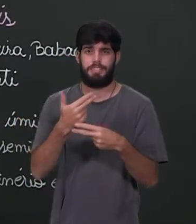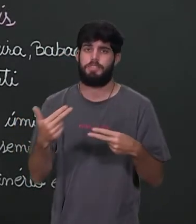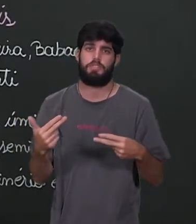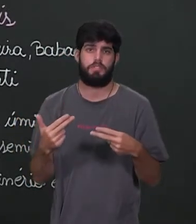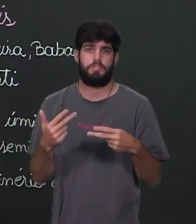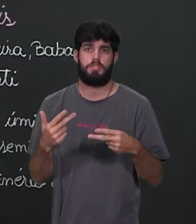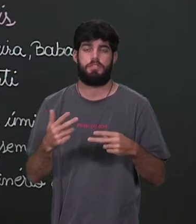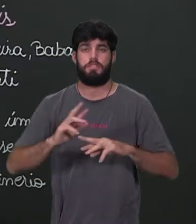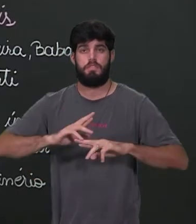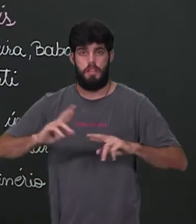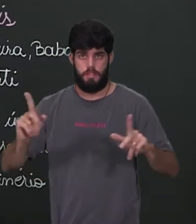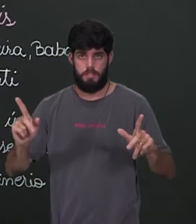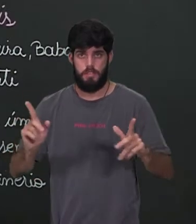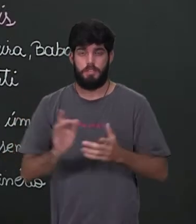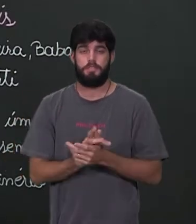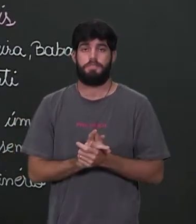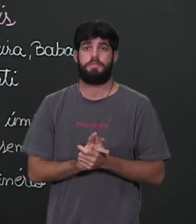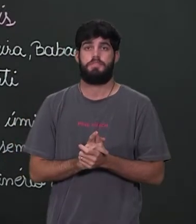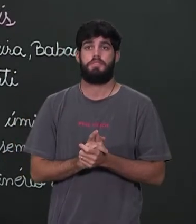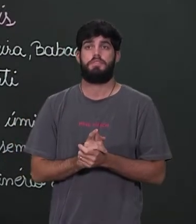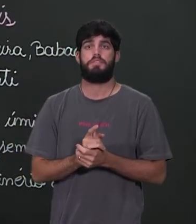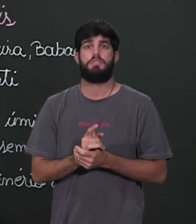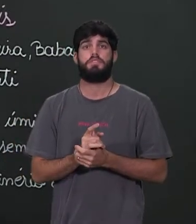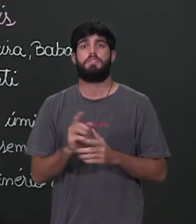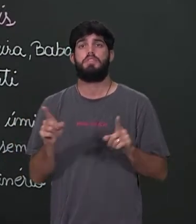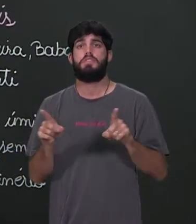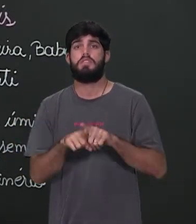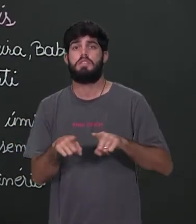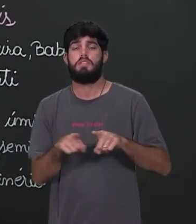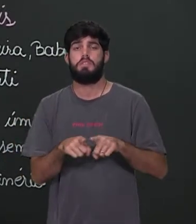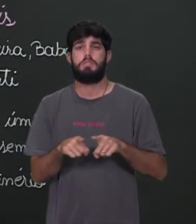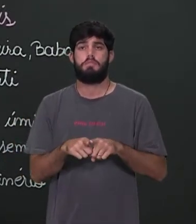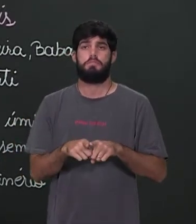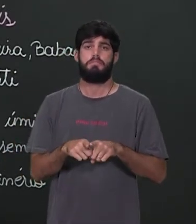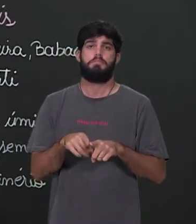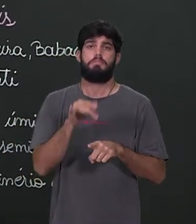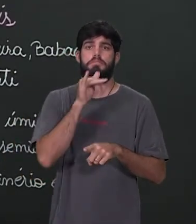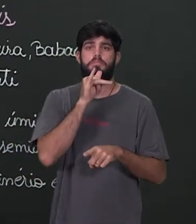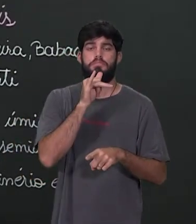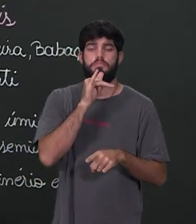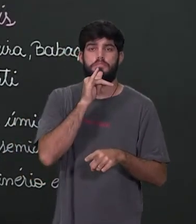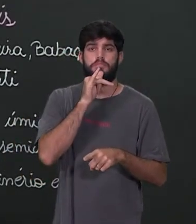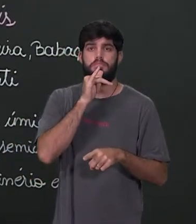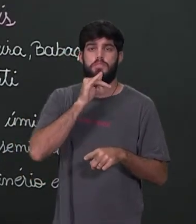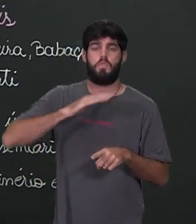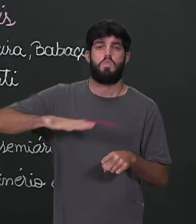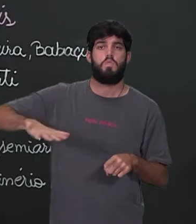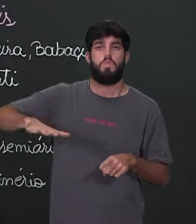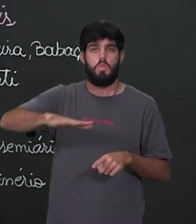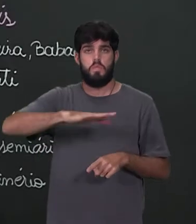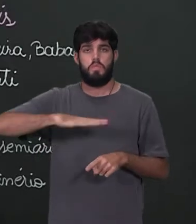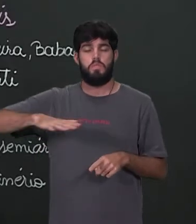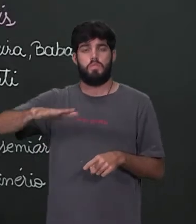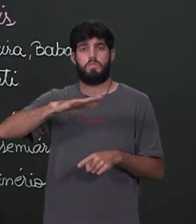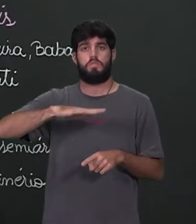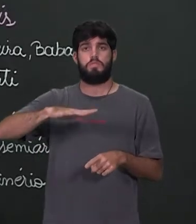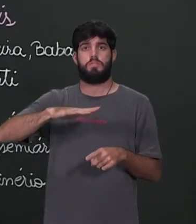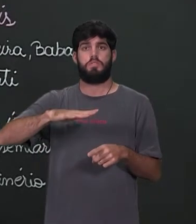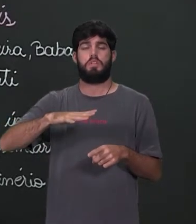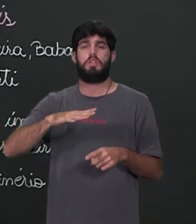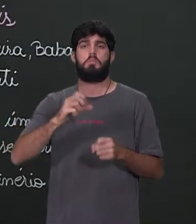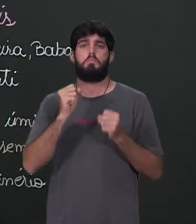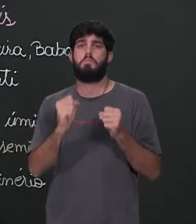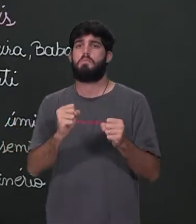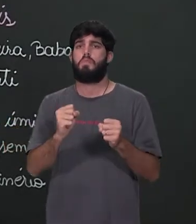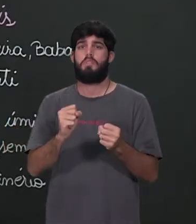vegetação e, assim, eu tenho uma variedade de habitats. Eu tenho uma ampla variedade de habitats que